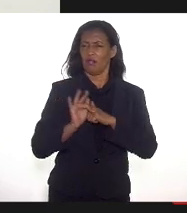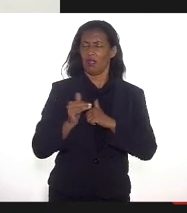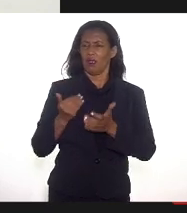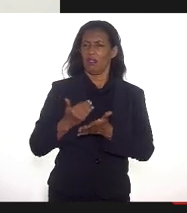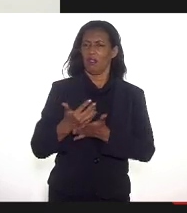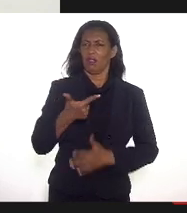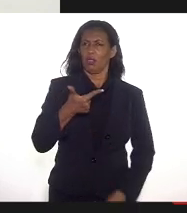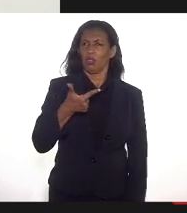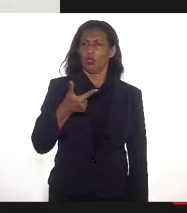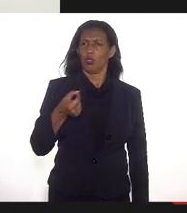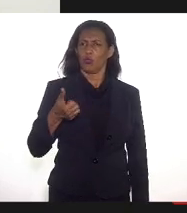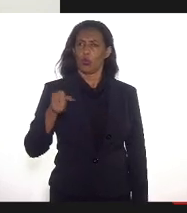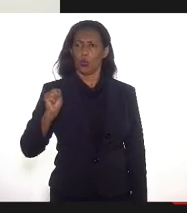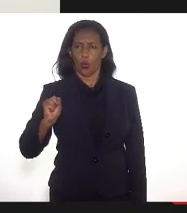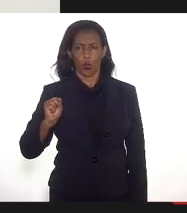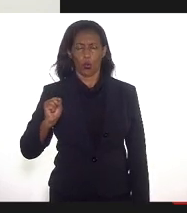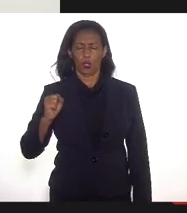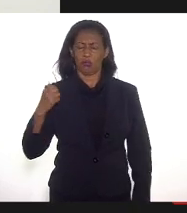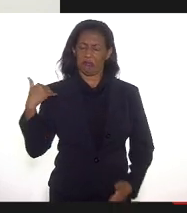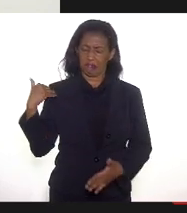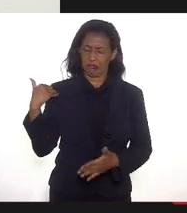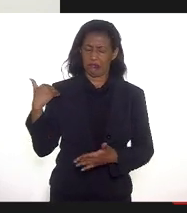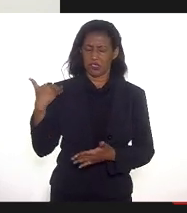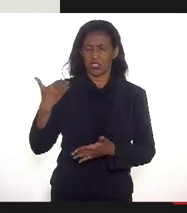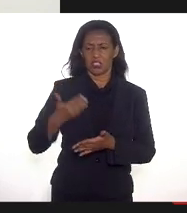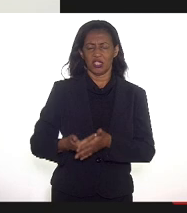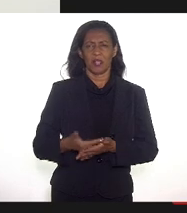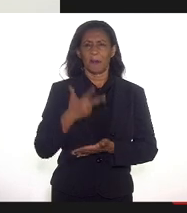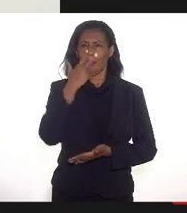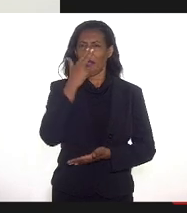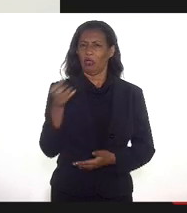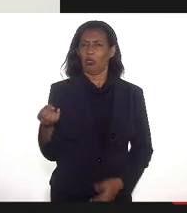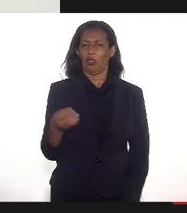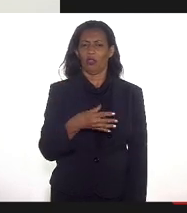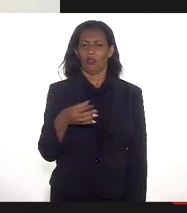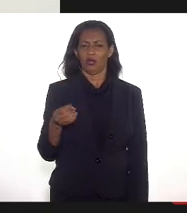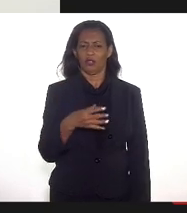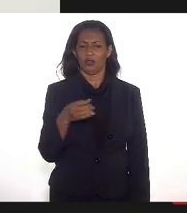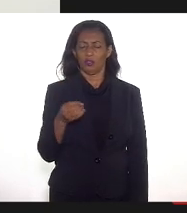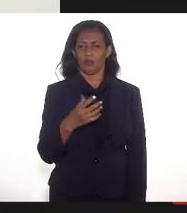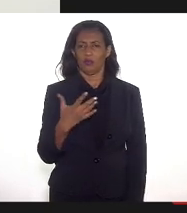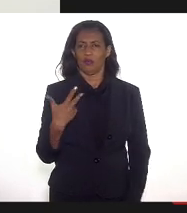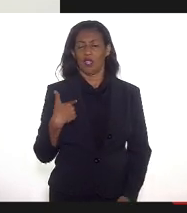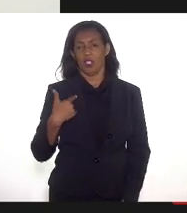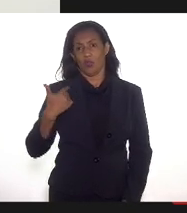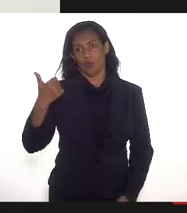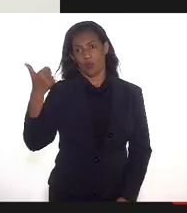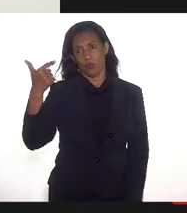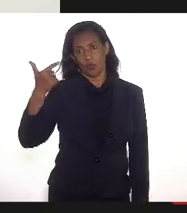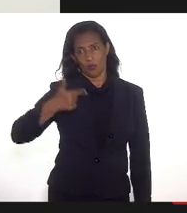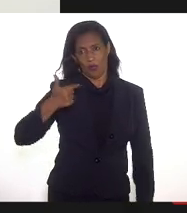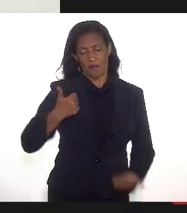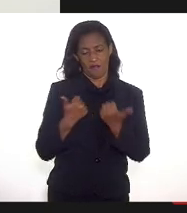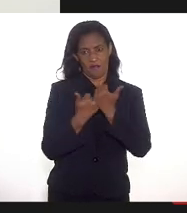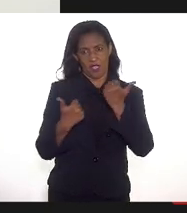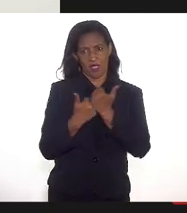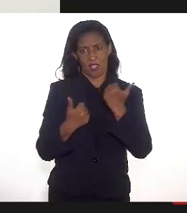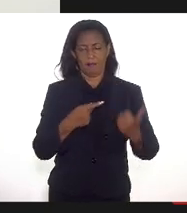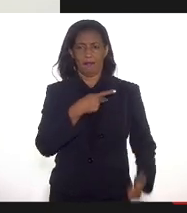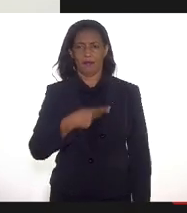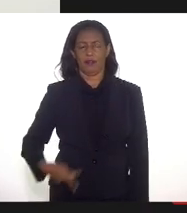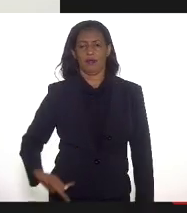2008 e cheguei muito recentemente aqui na vice-presidência educacional, muito recentemente